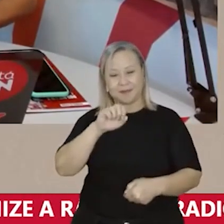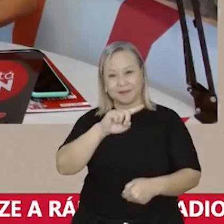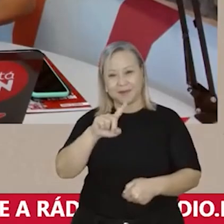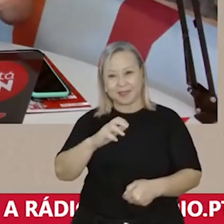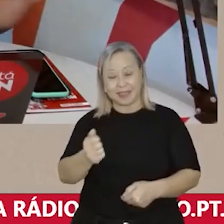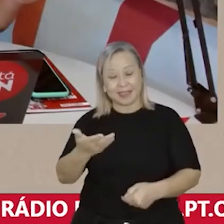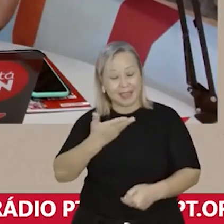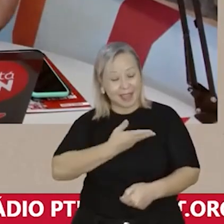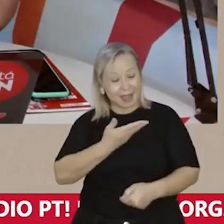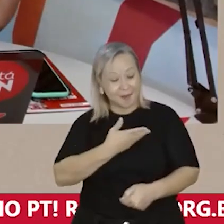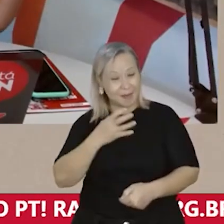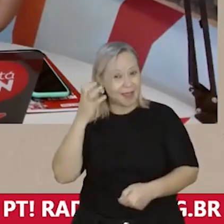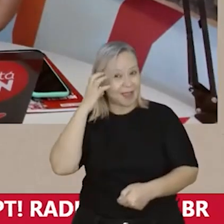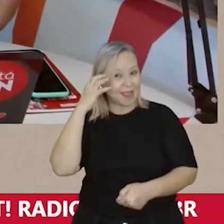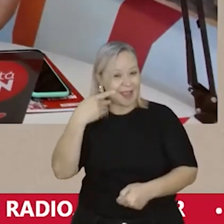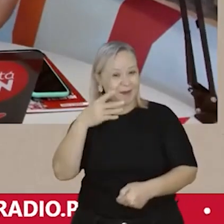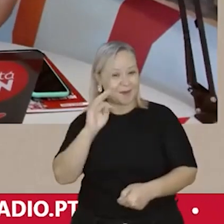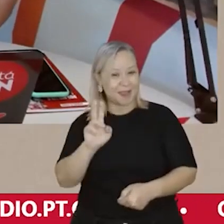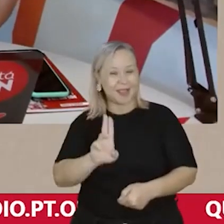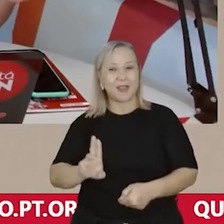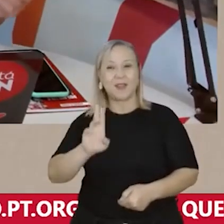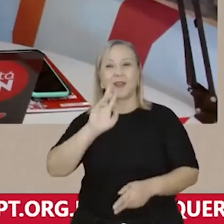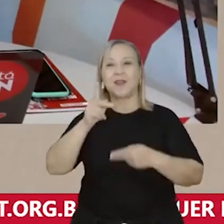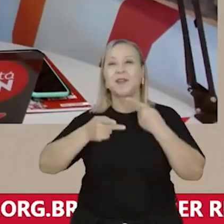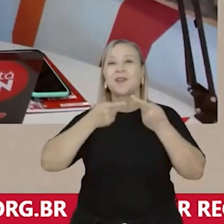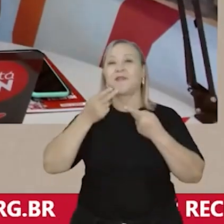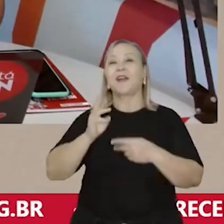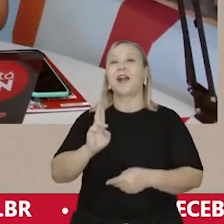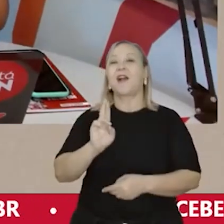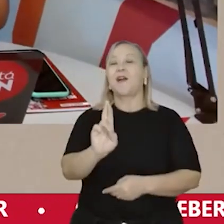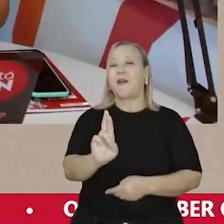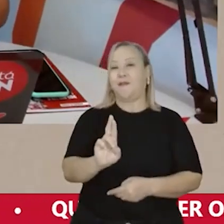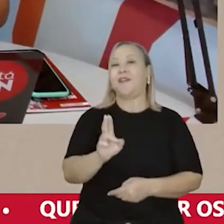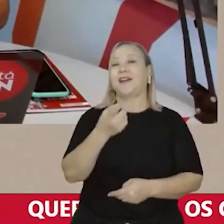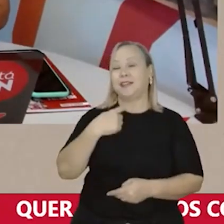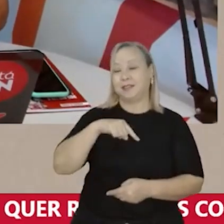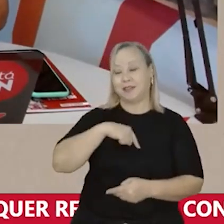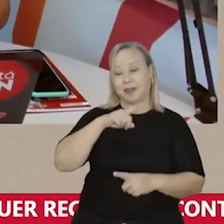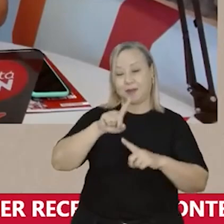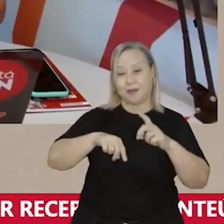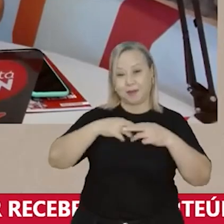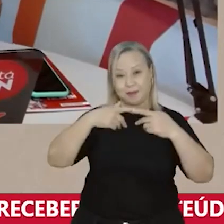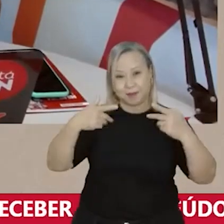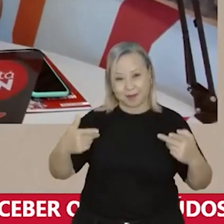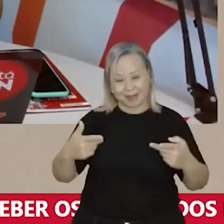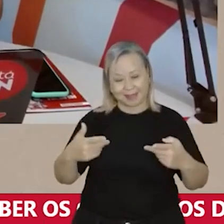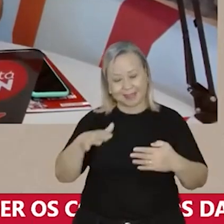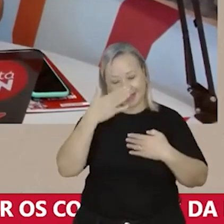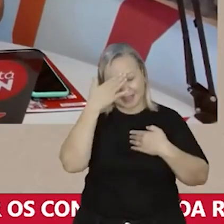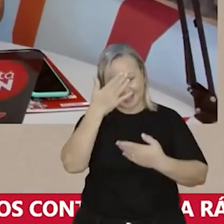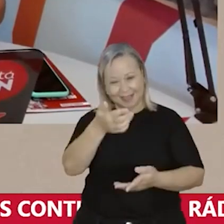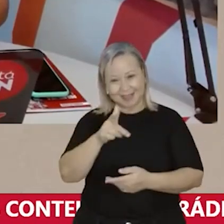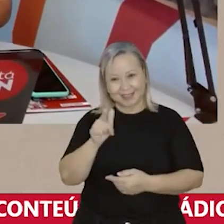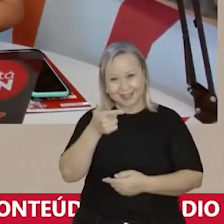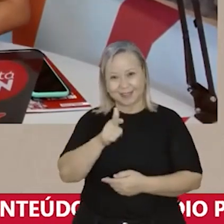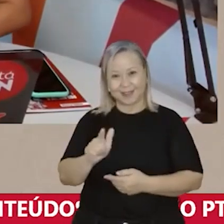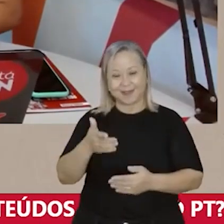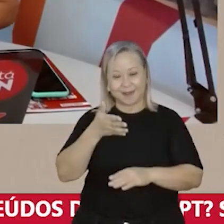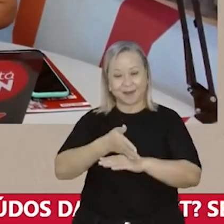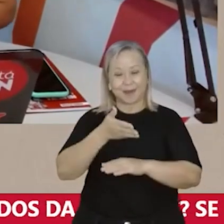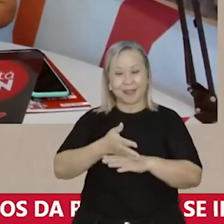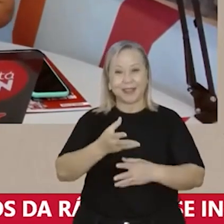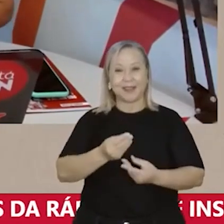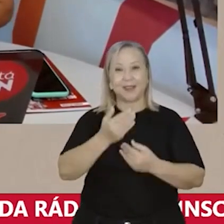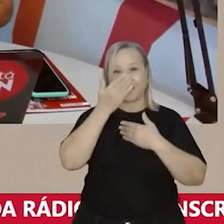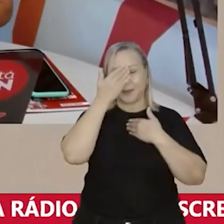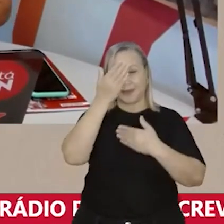gente usa muito a sua fala como referência aqui também no nosso material. Te agradeço mais uma vez pela participação. Muito